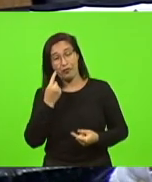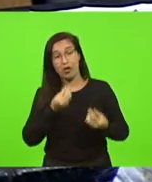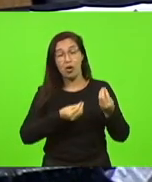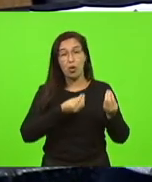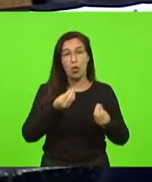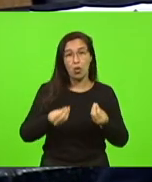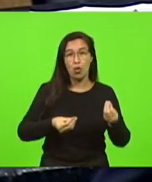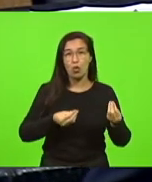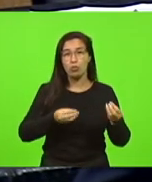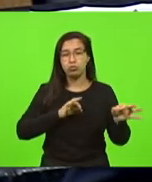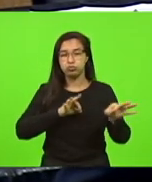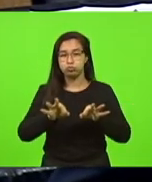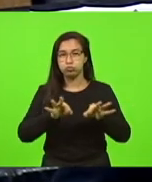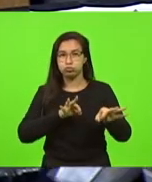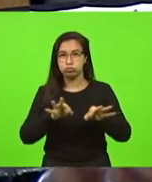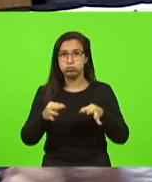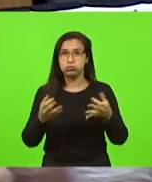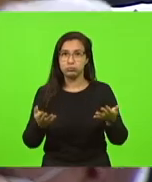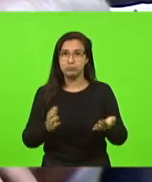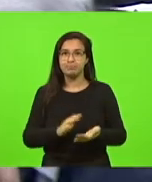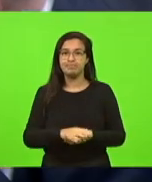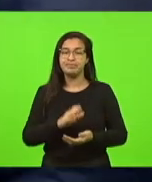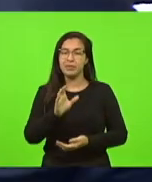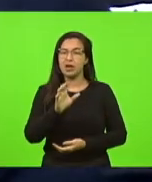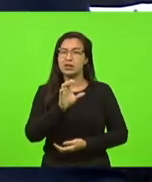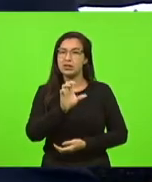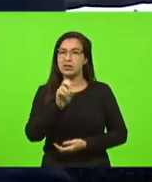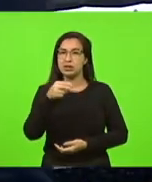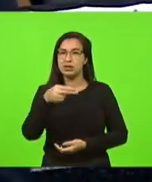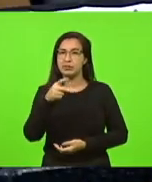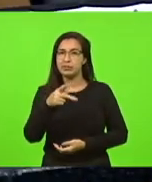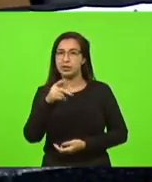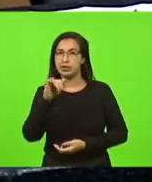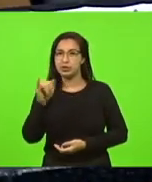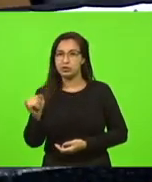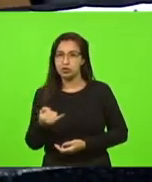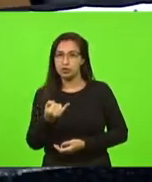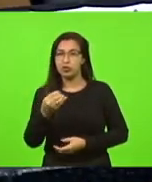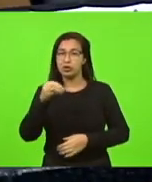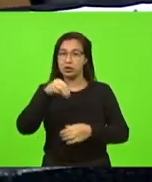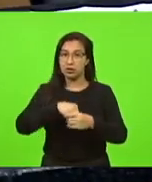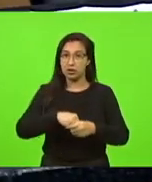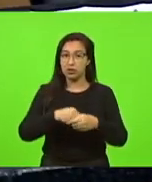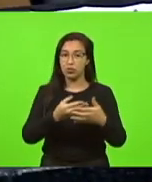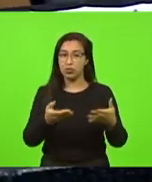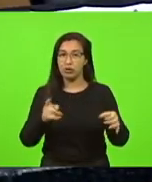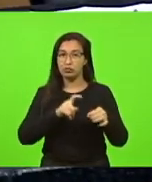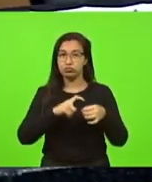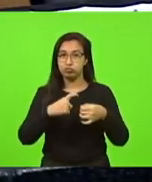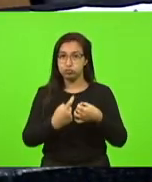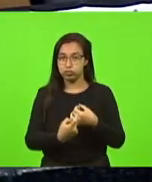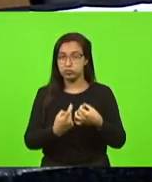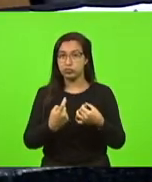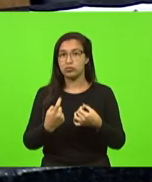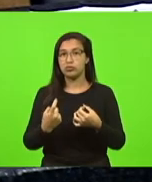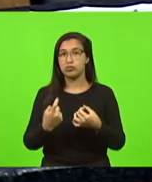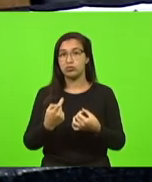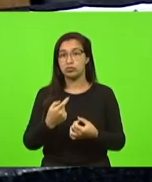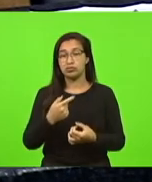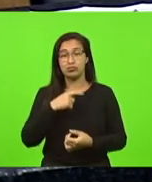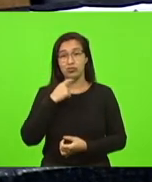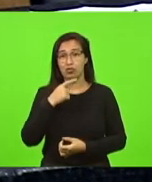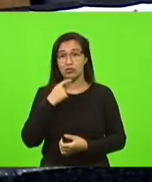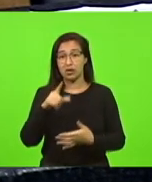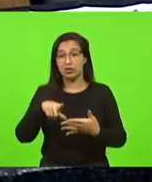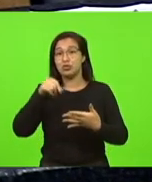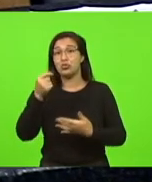Agora, aqueles que têm esse CNPJ para trabalhar dentro dele diretamente, que são os colaboradores, eles não têm, talvez, outra alternativa. E